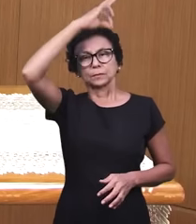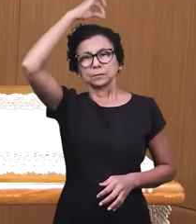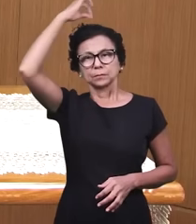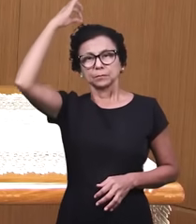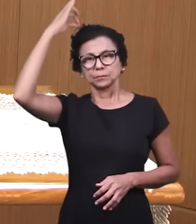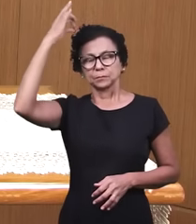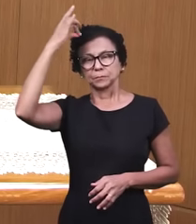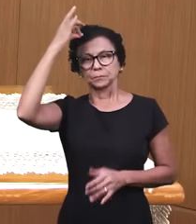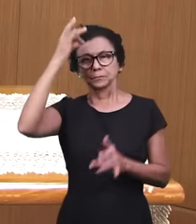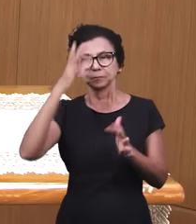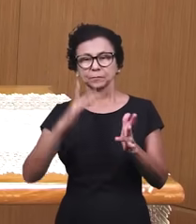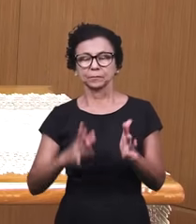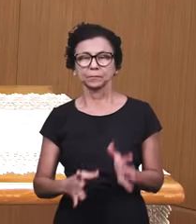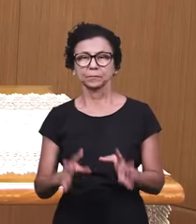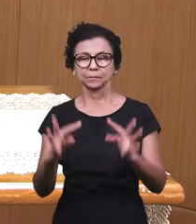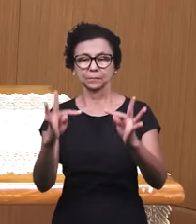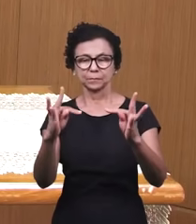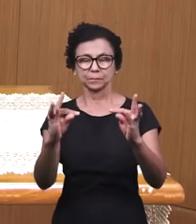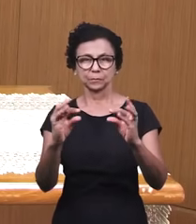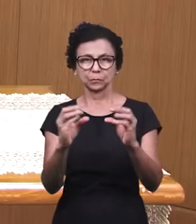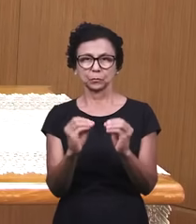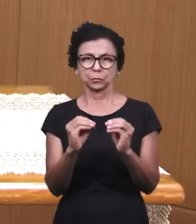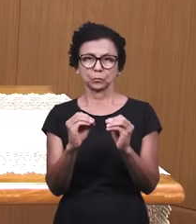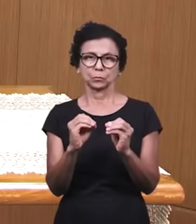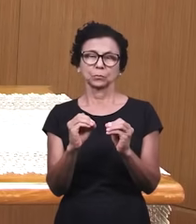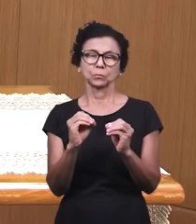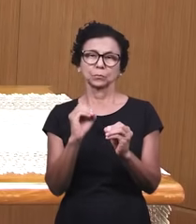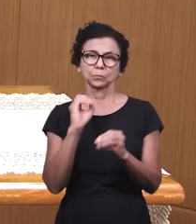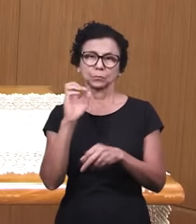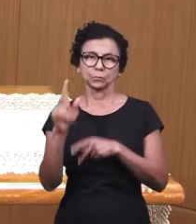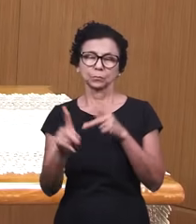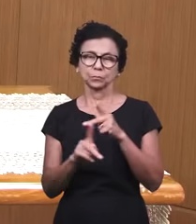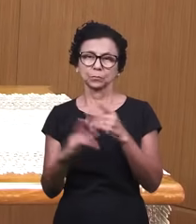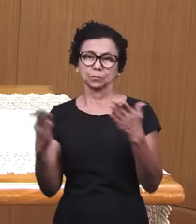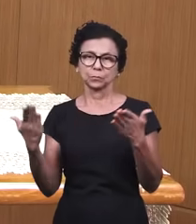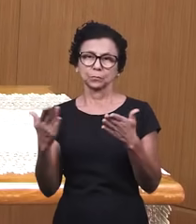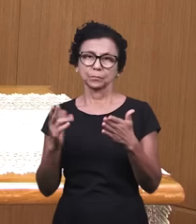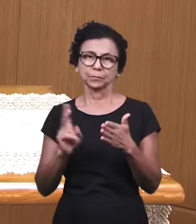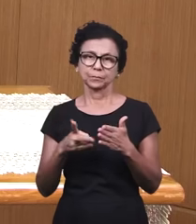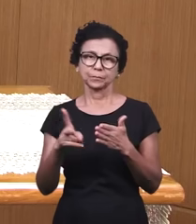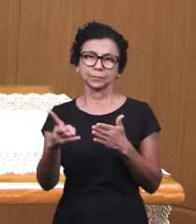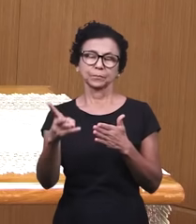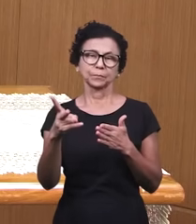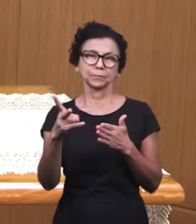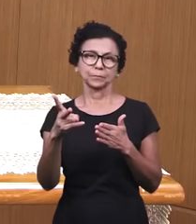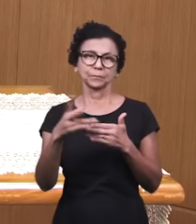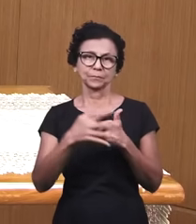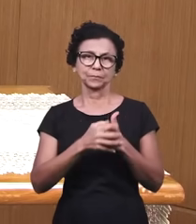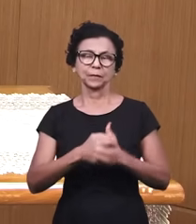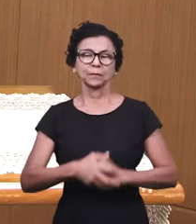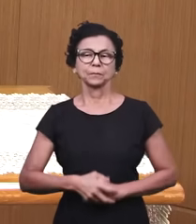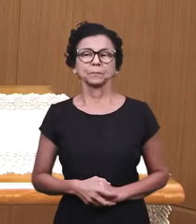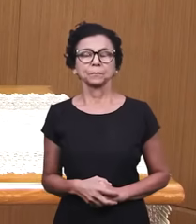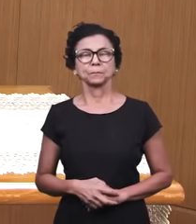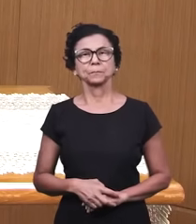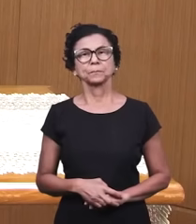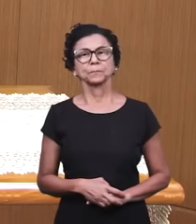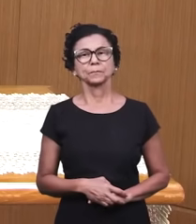Santo estejam sobre todos vós, desde agora e para todo sempre.